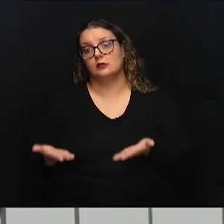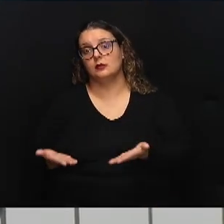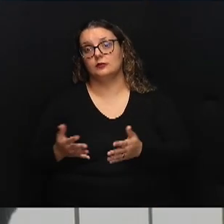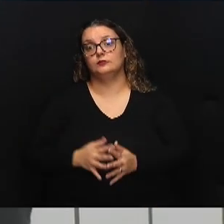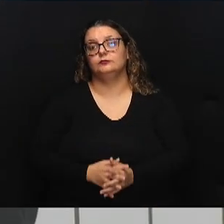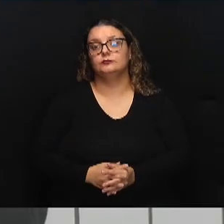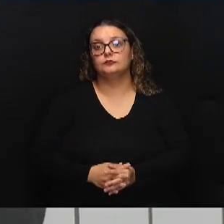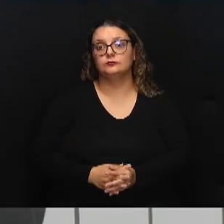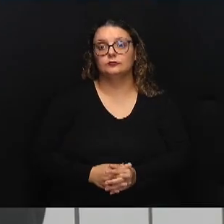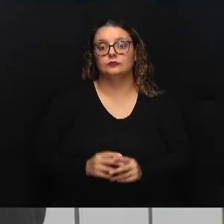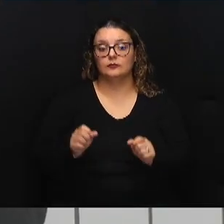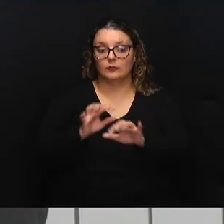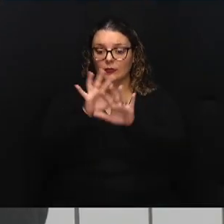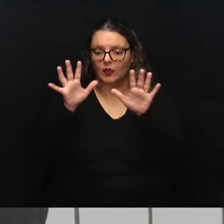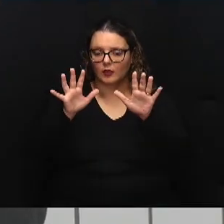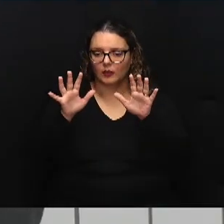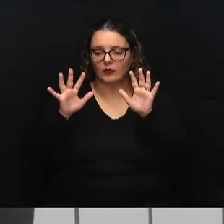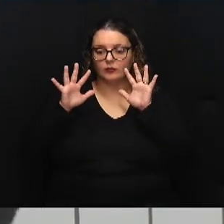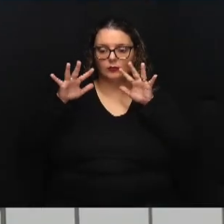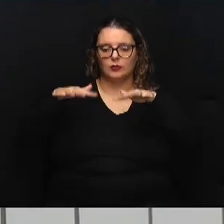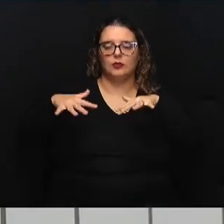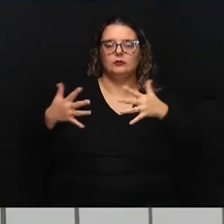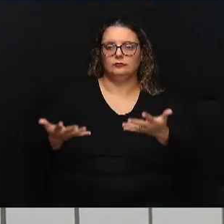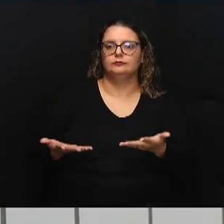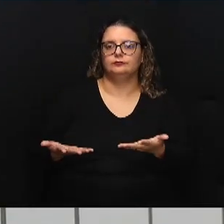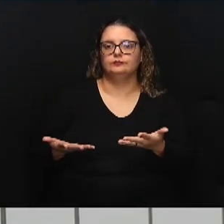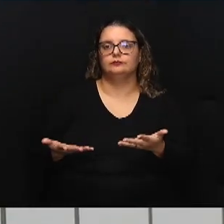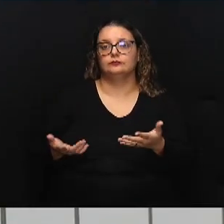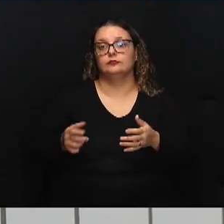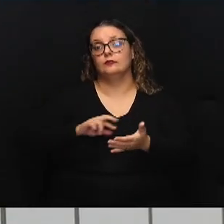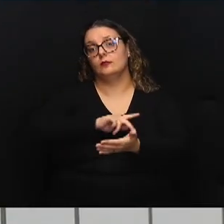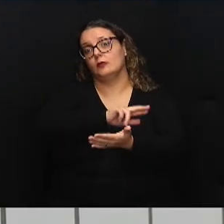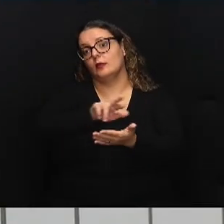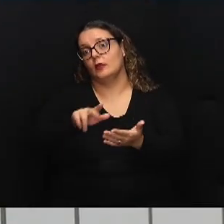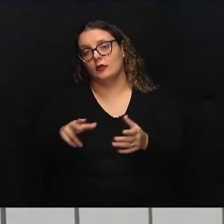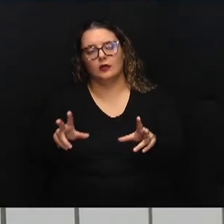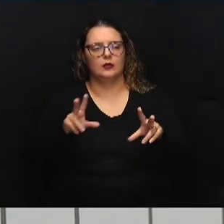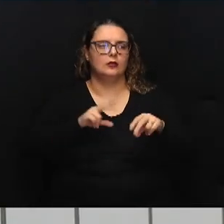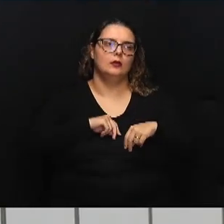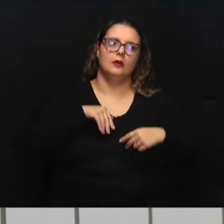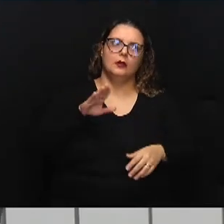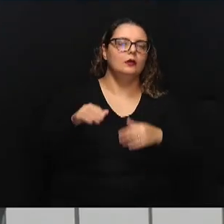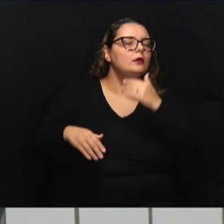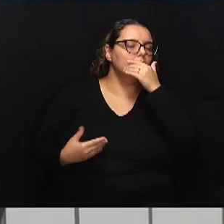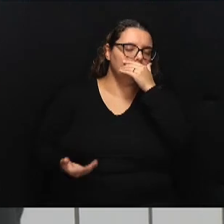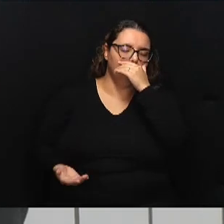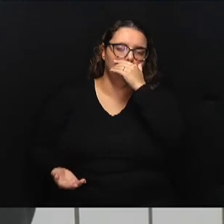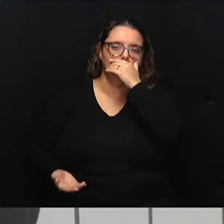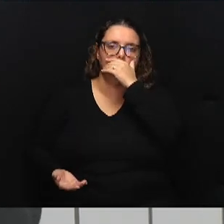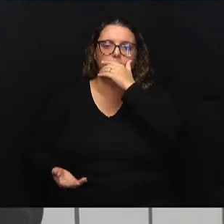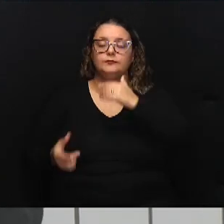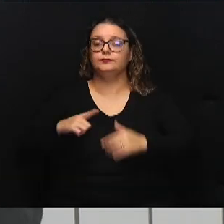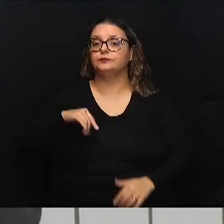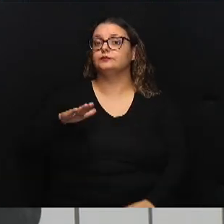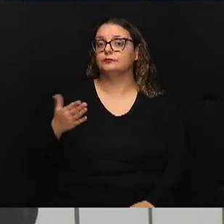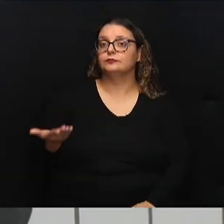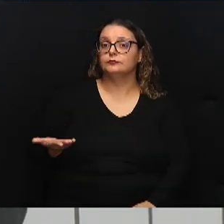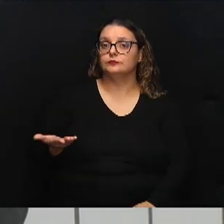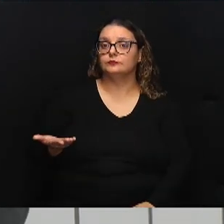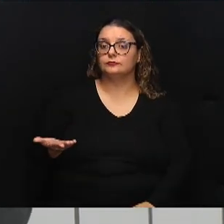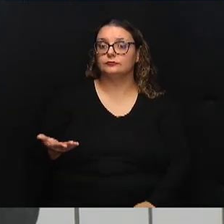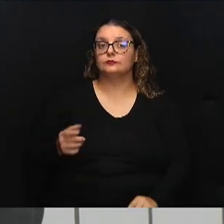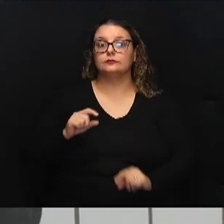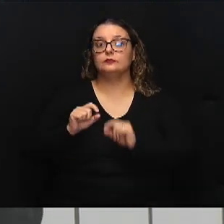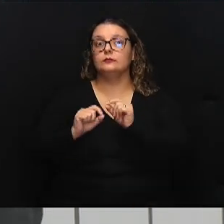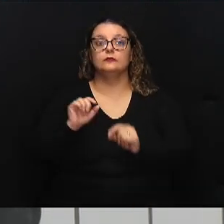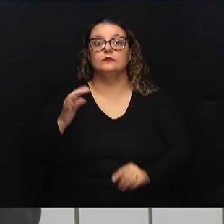jogou uma luz em cima, né? E com a diversidade, então, veio mais ainda. O que